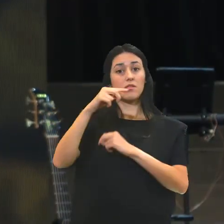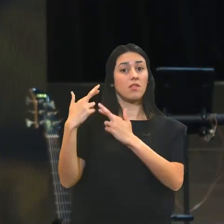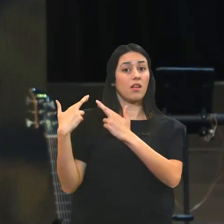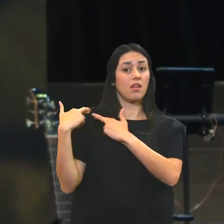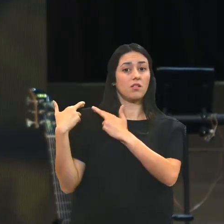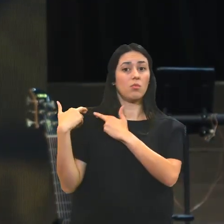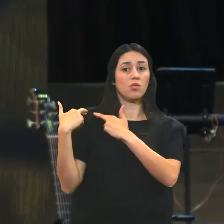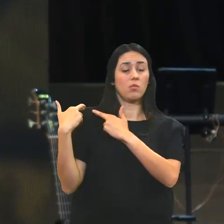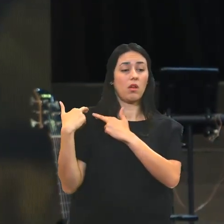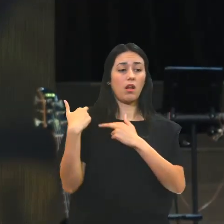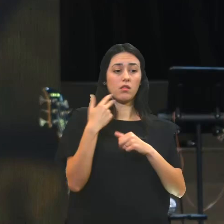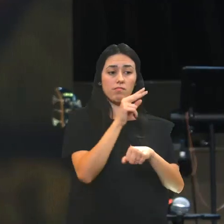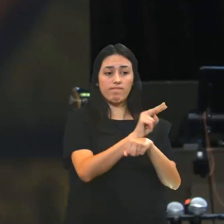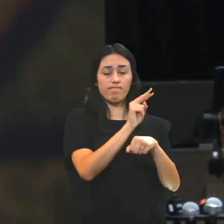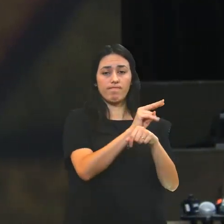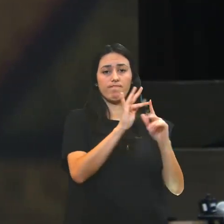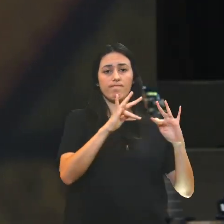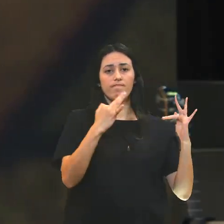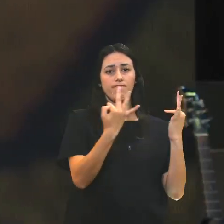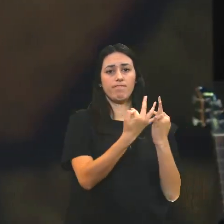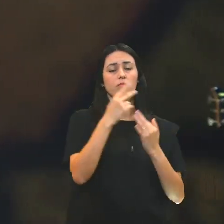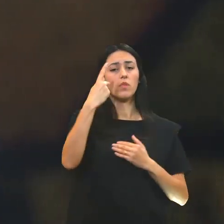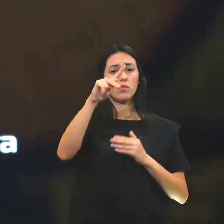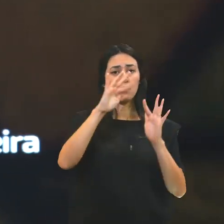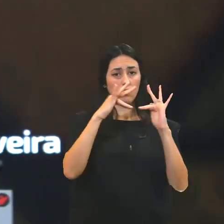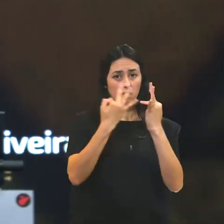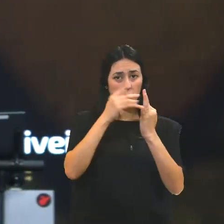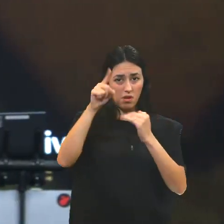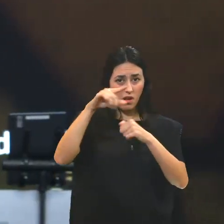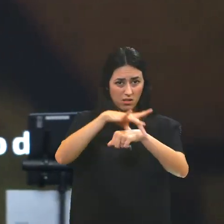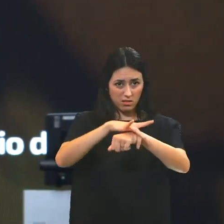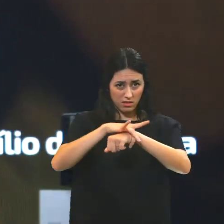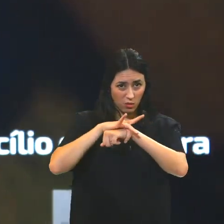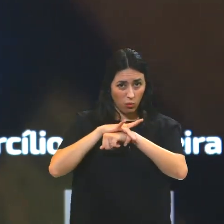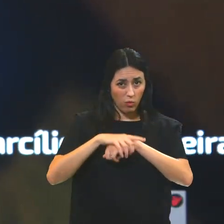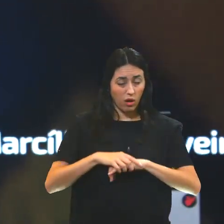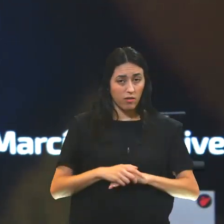de proteger os seus. Seu lar é um ambiente seguro?